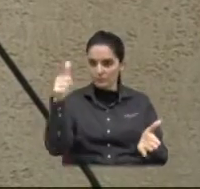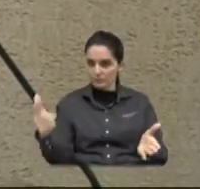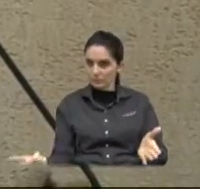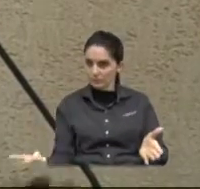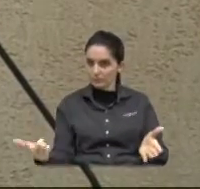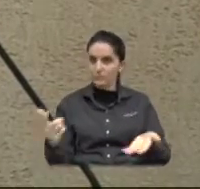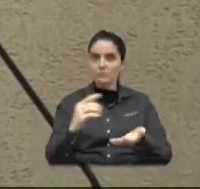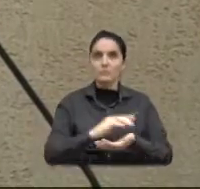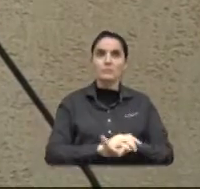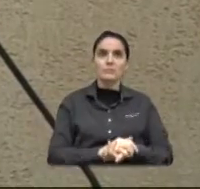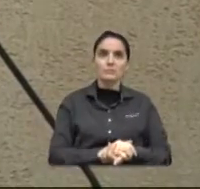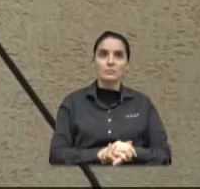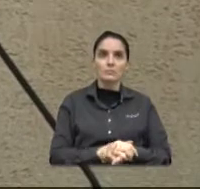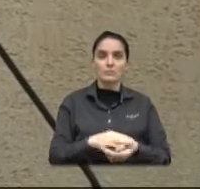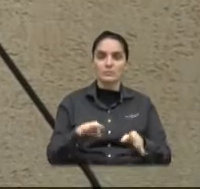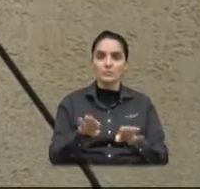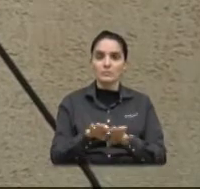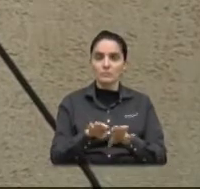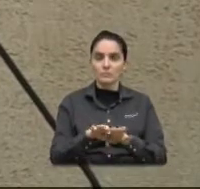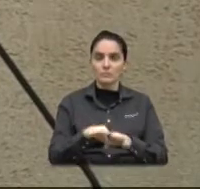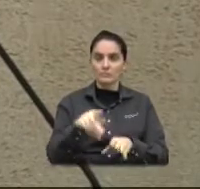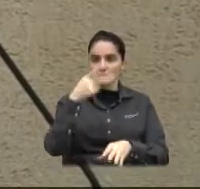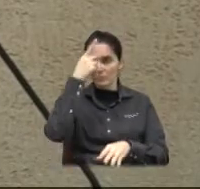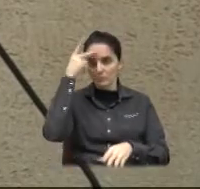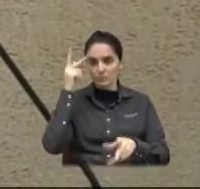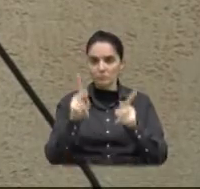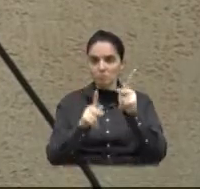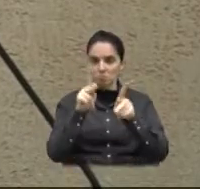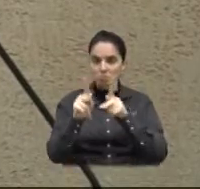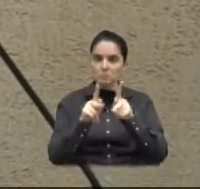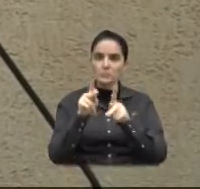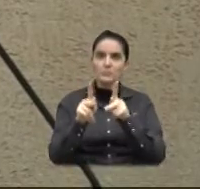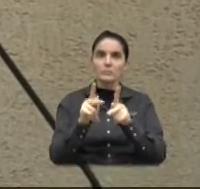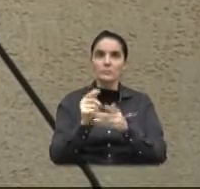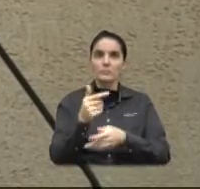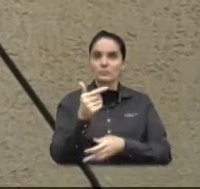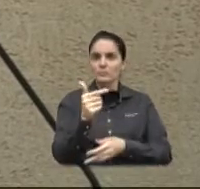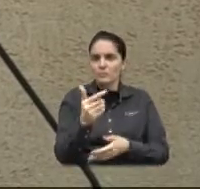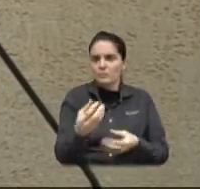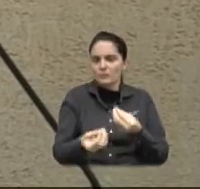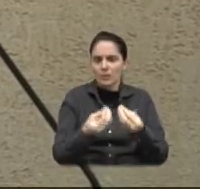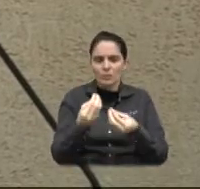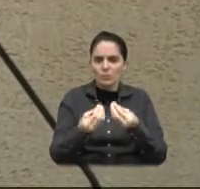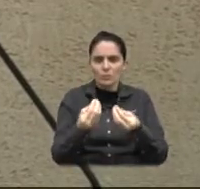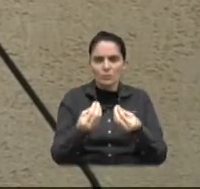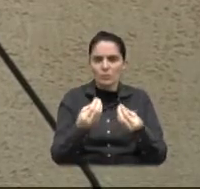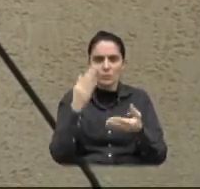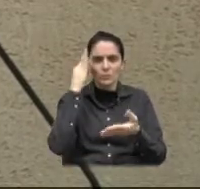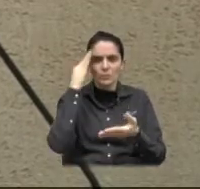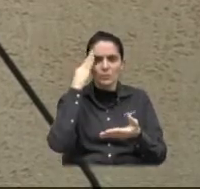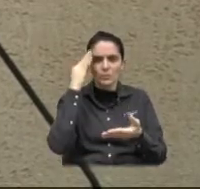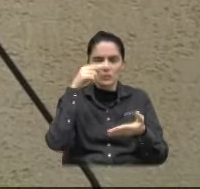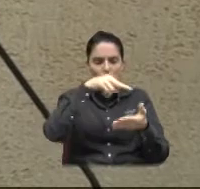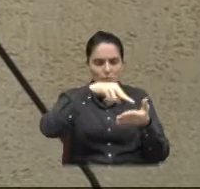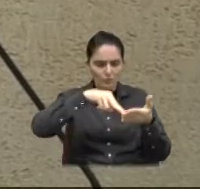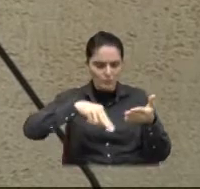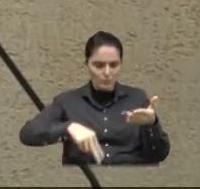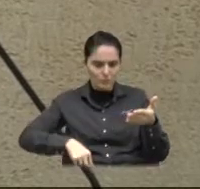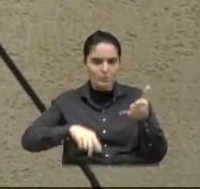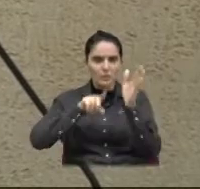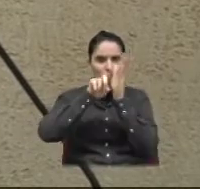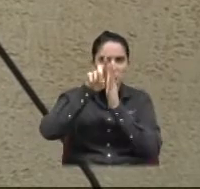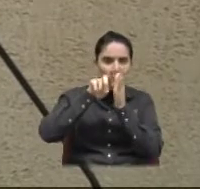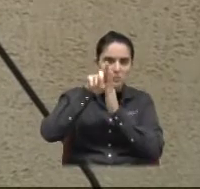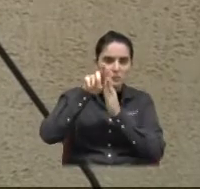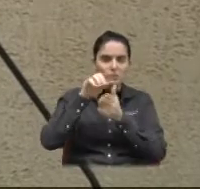e até de alguns munícipes que eles não têm como acompanhar a leitura de alguns requerimentos